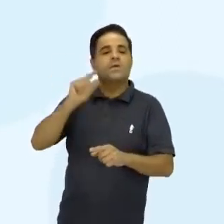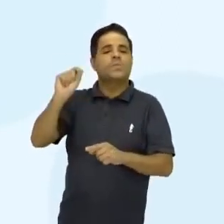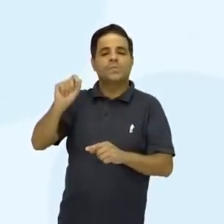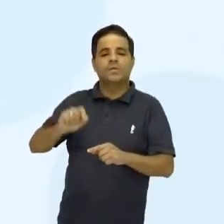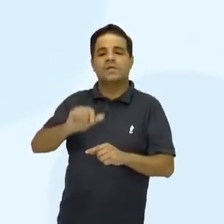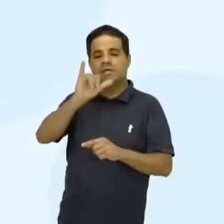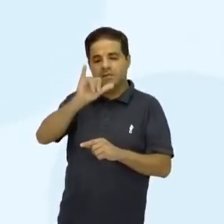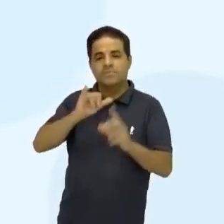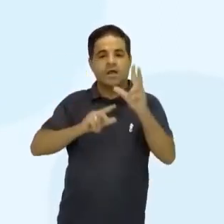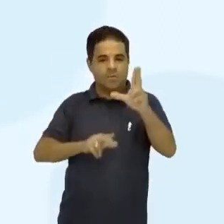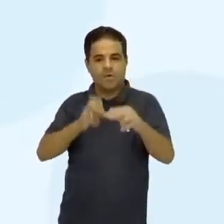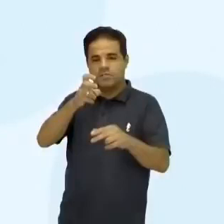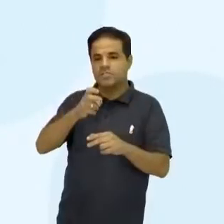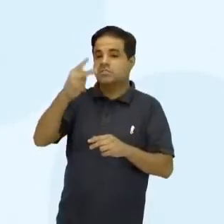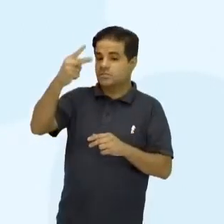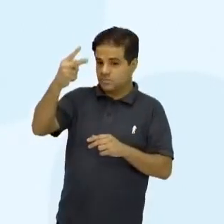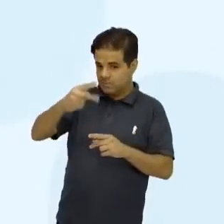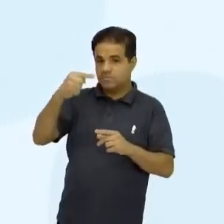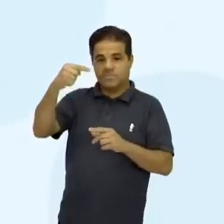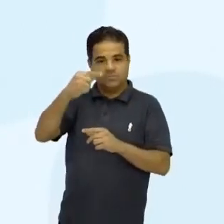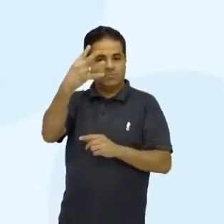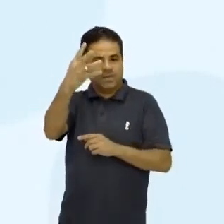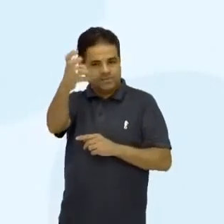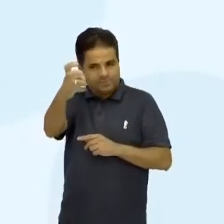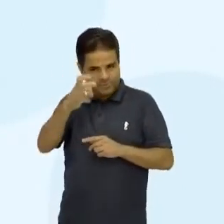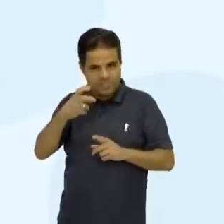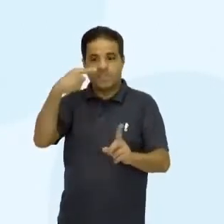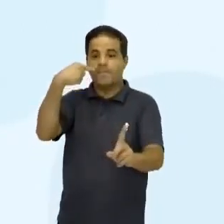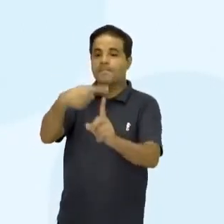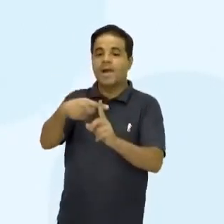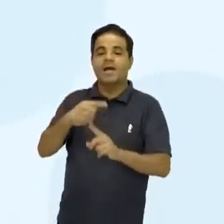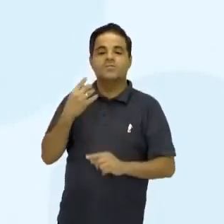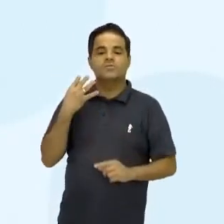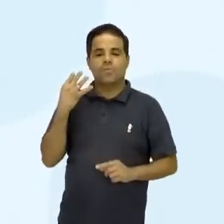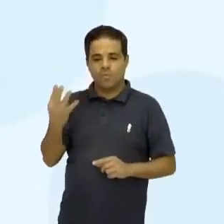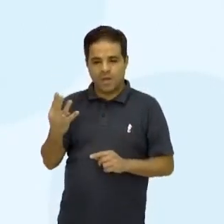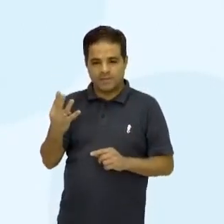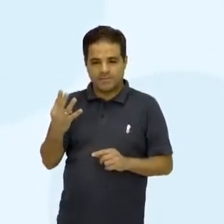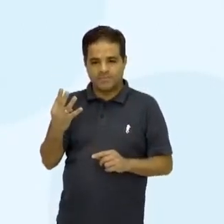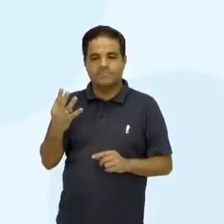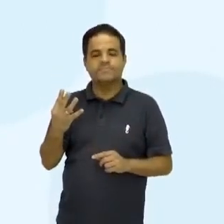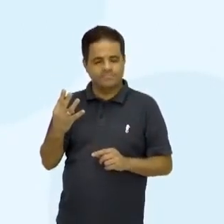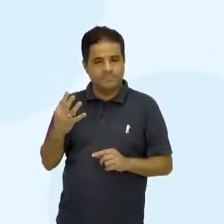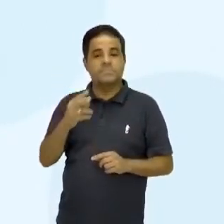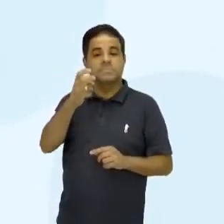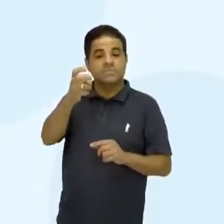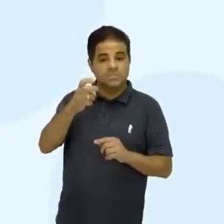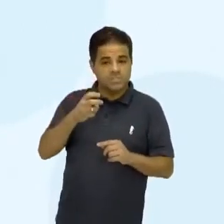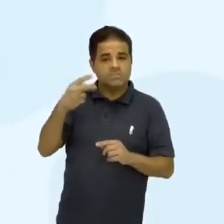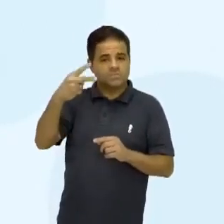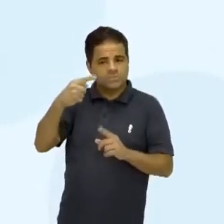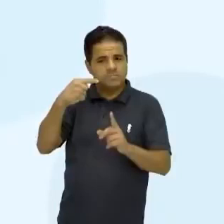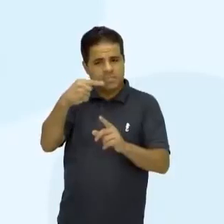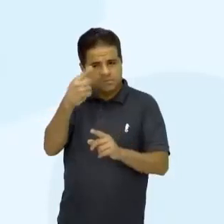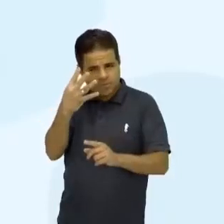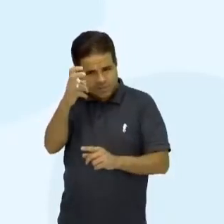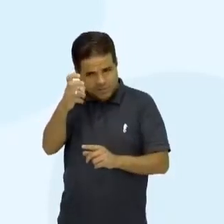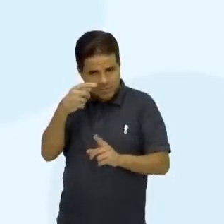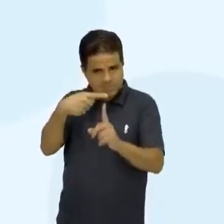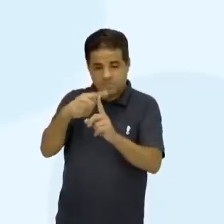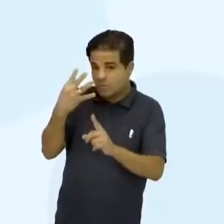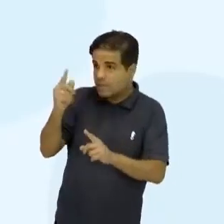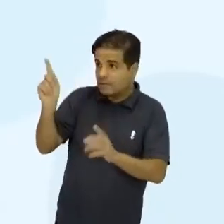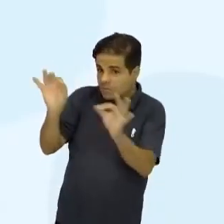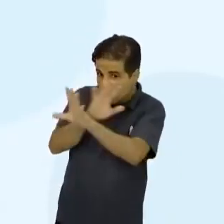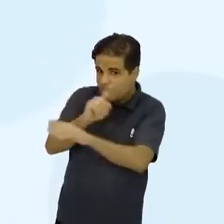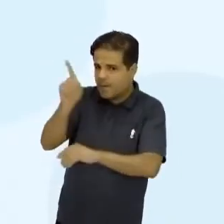y igual x² menos 4x mais 4. x² menos 4x mais 4. Essa é